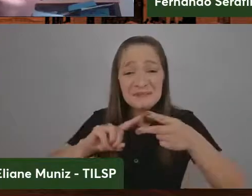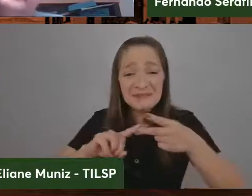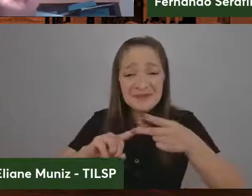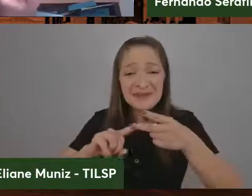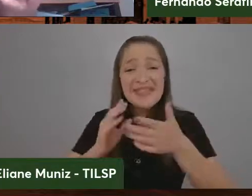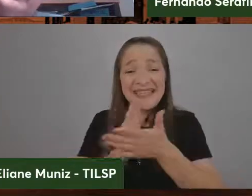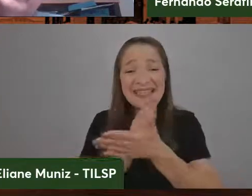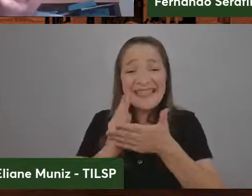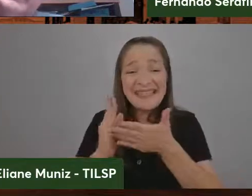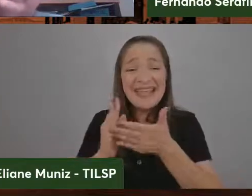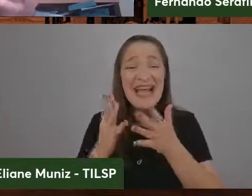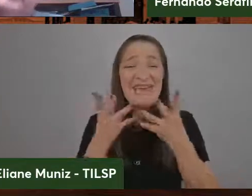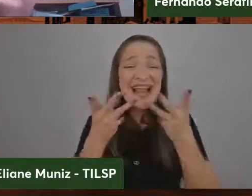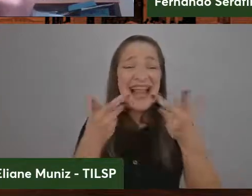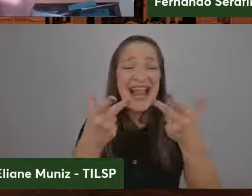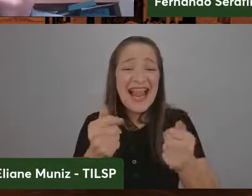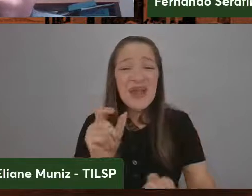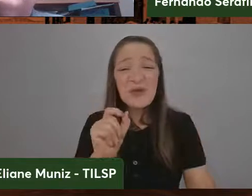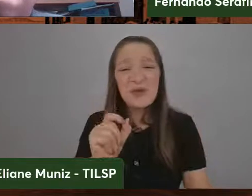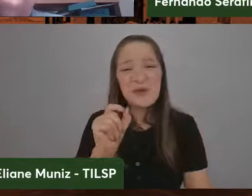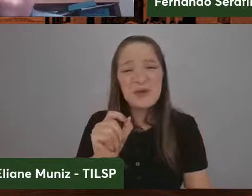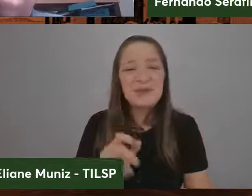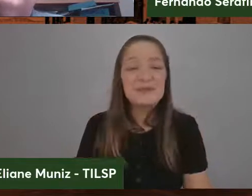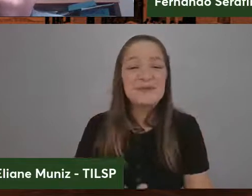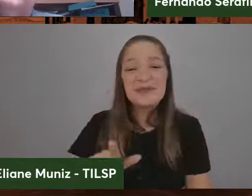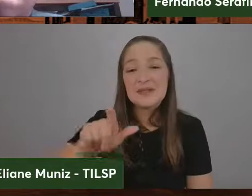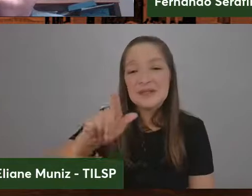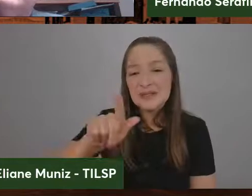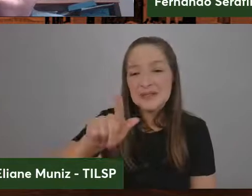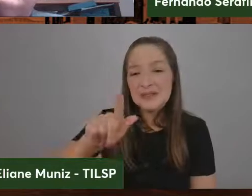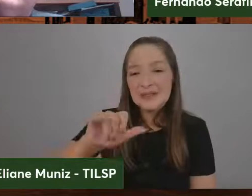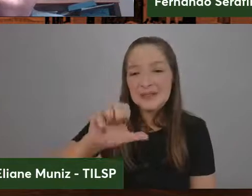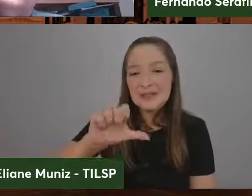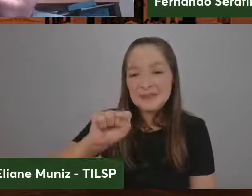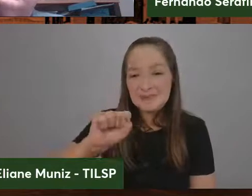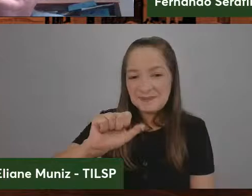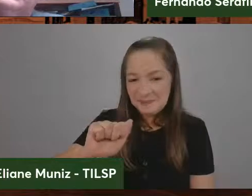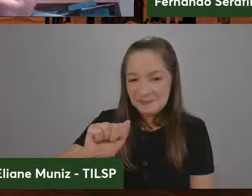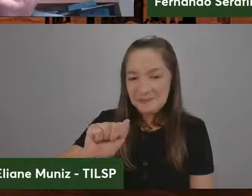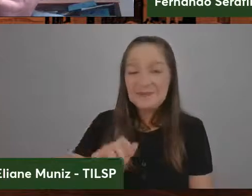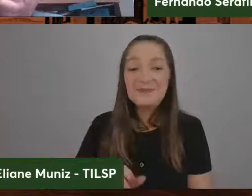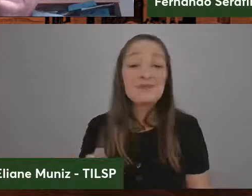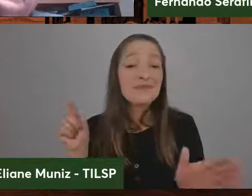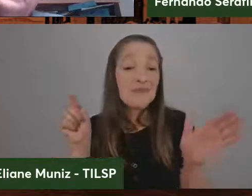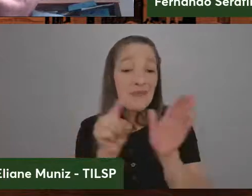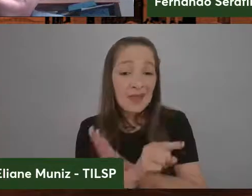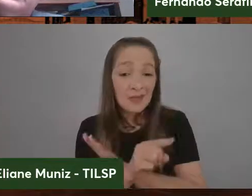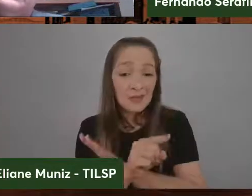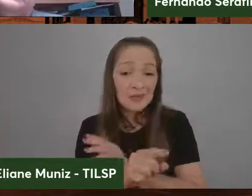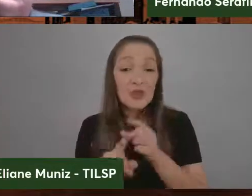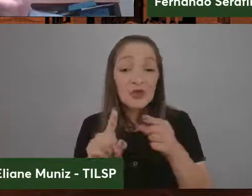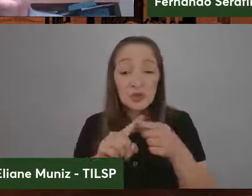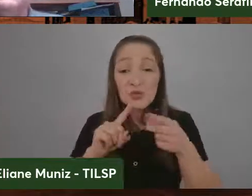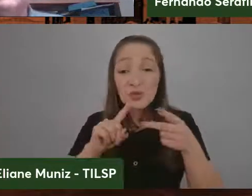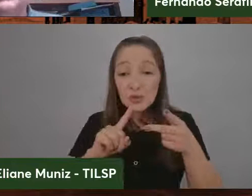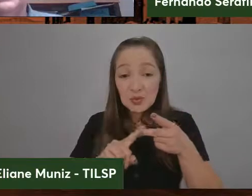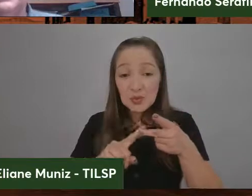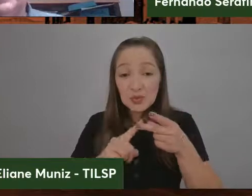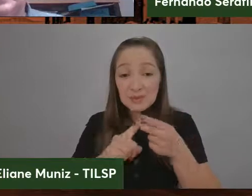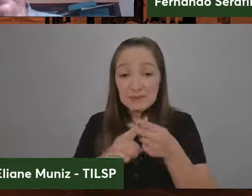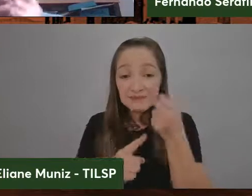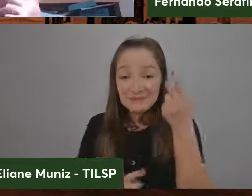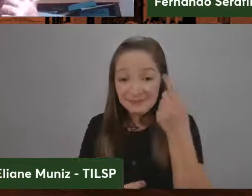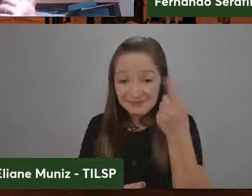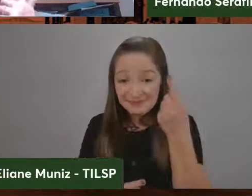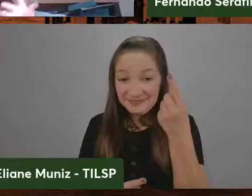achei maravilhosa, é uma pergunta aqui que chegou da Gisa Gasparotto, ela quer saber o seguinte, né, duas perguntas em uma. Primeiro ela diz,